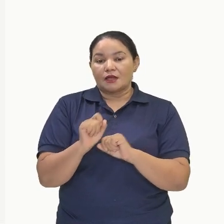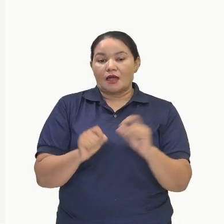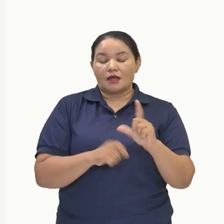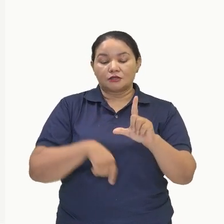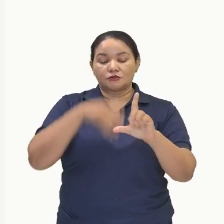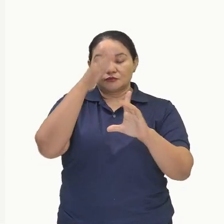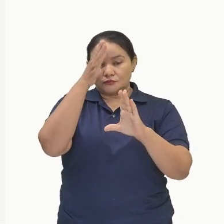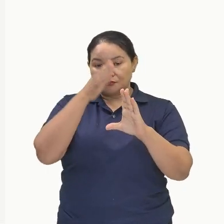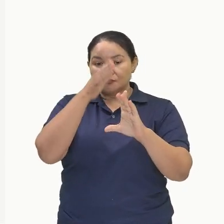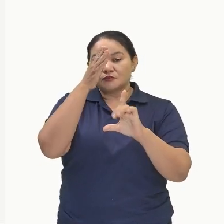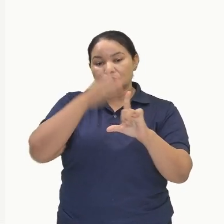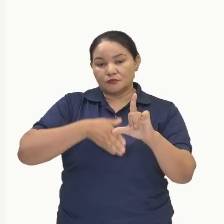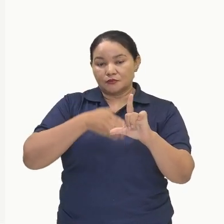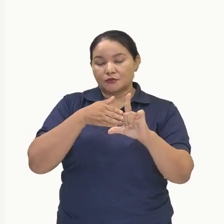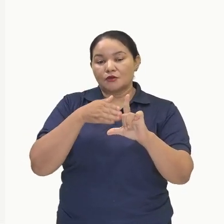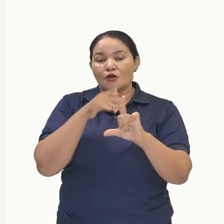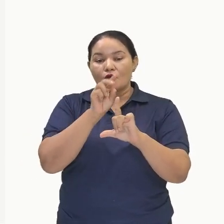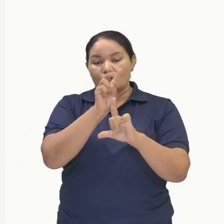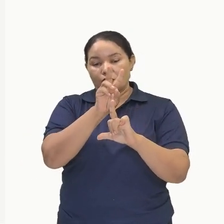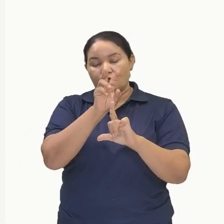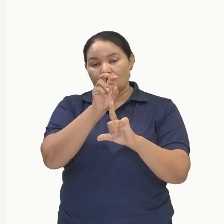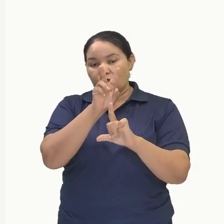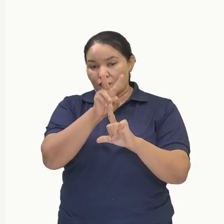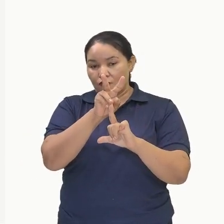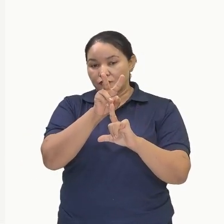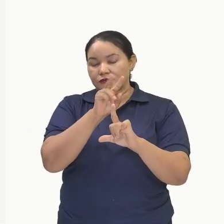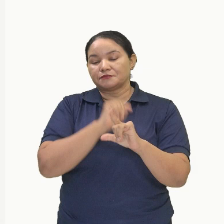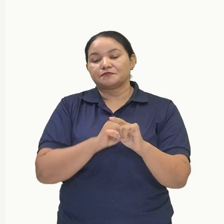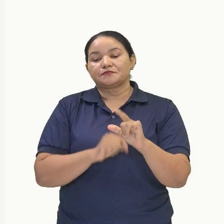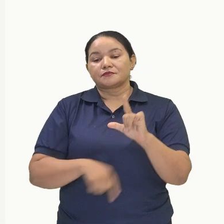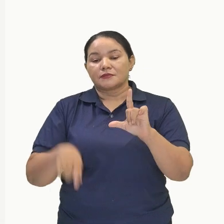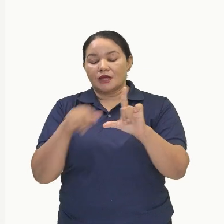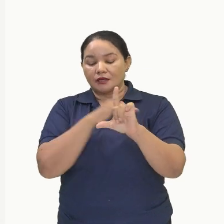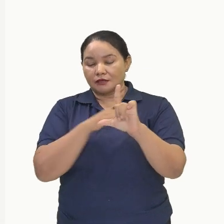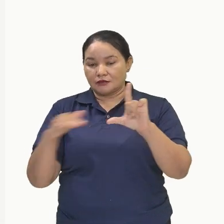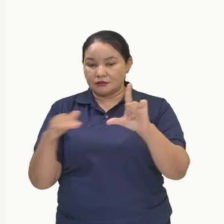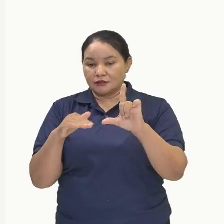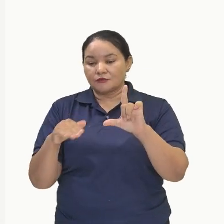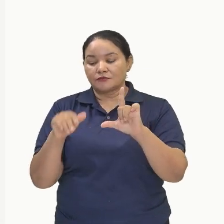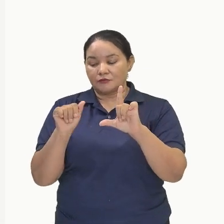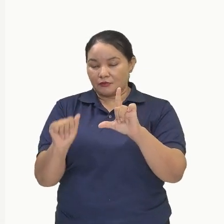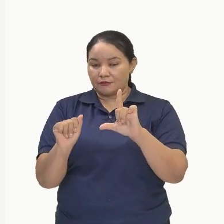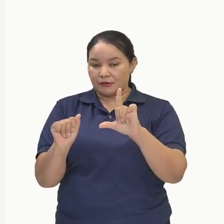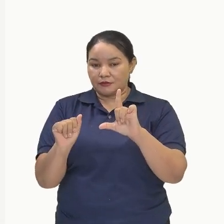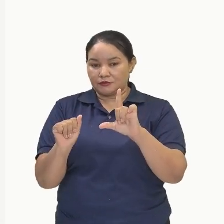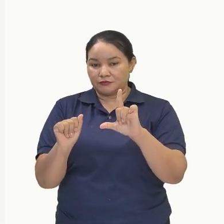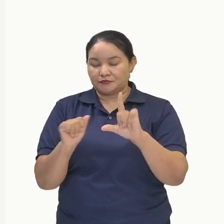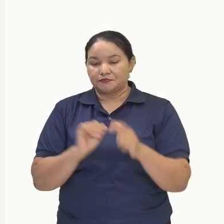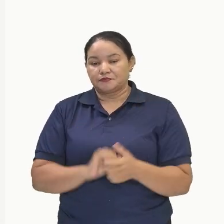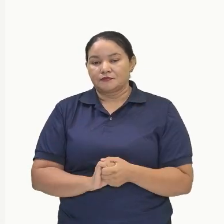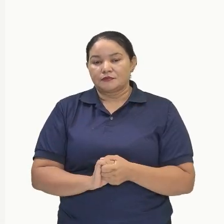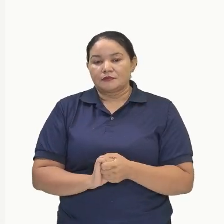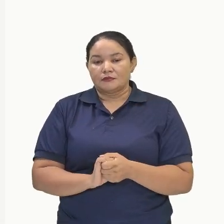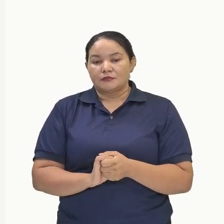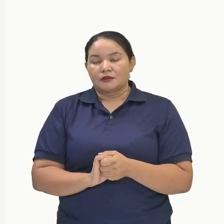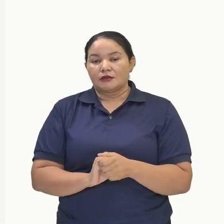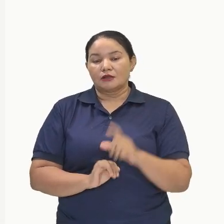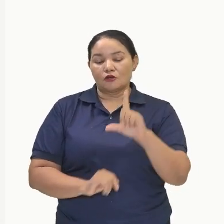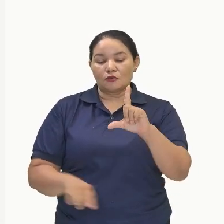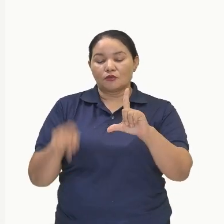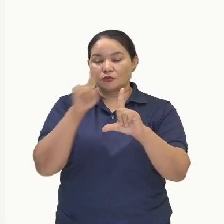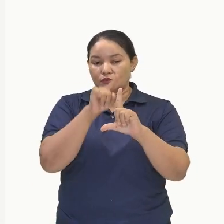pela intensidade da corrente elétrica medida em amperes. Todos os receptores têm a mesma